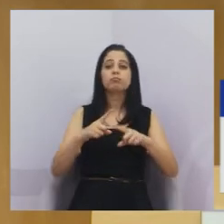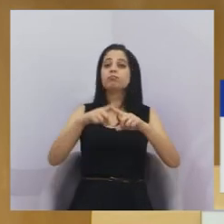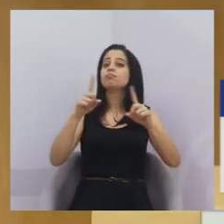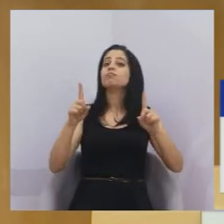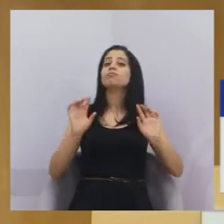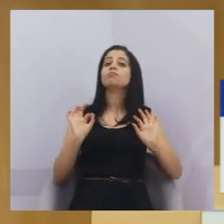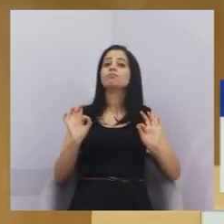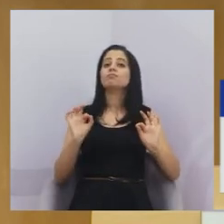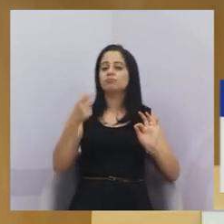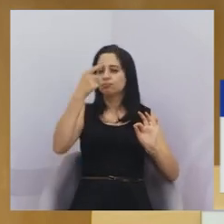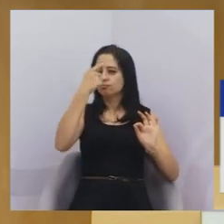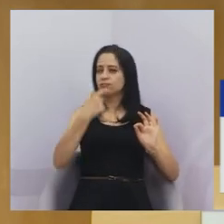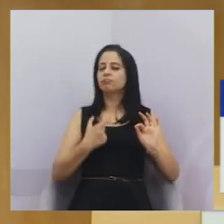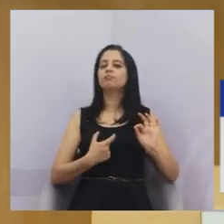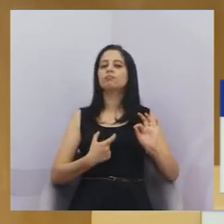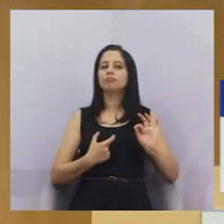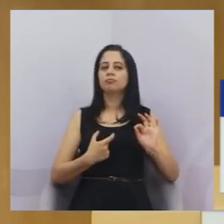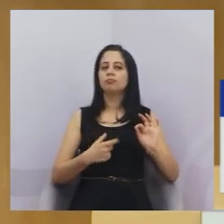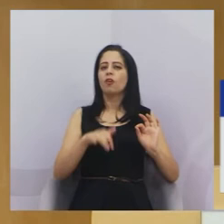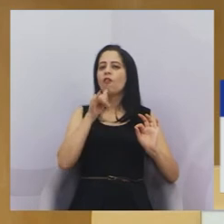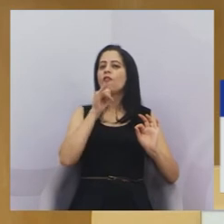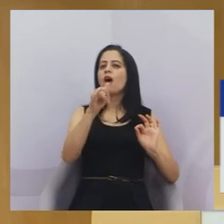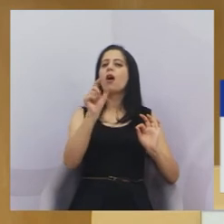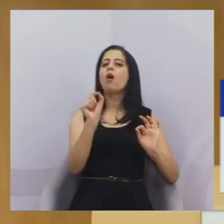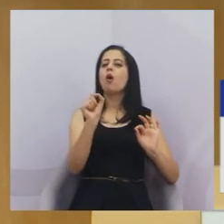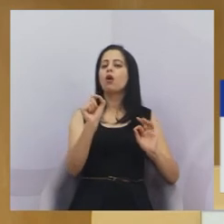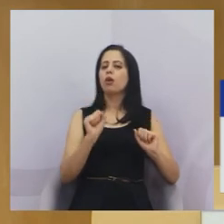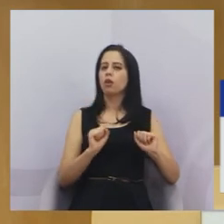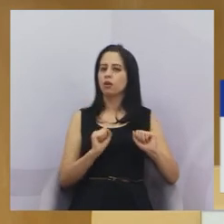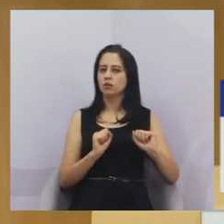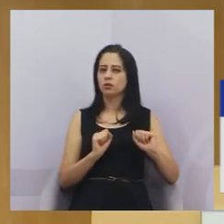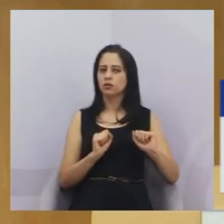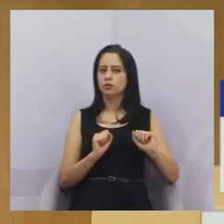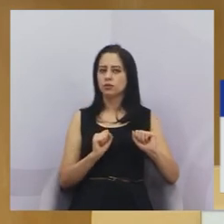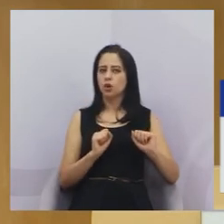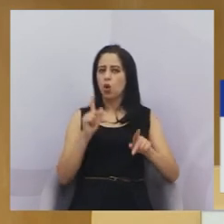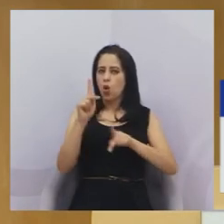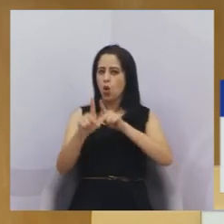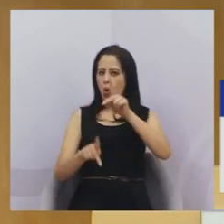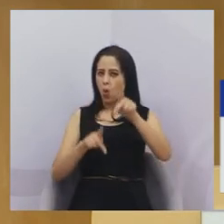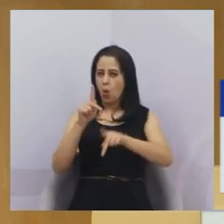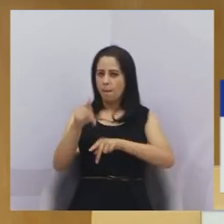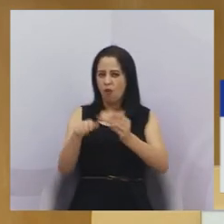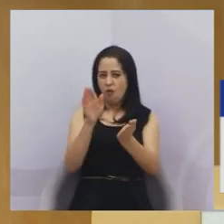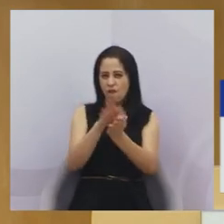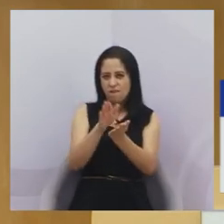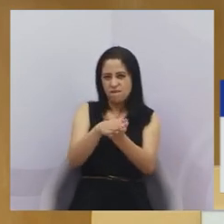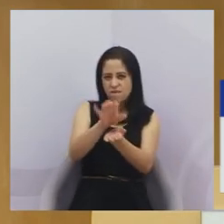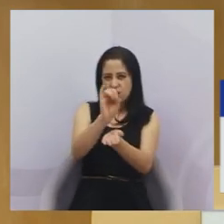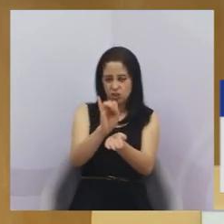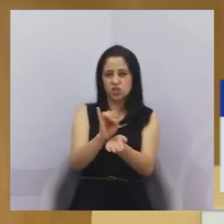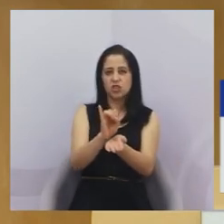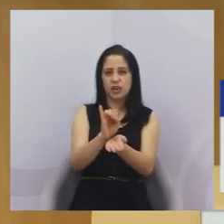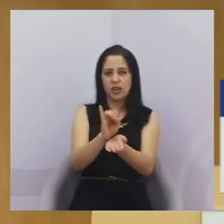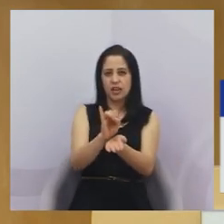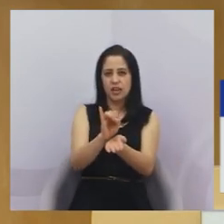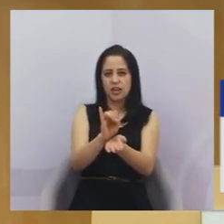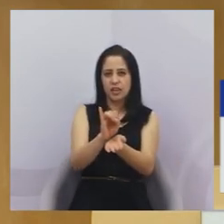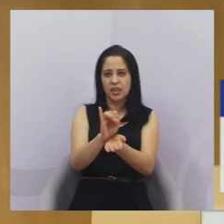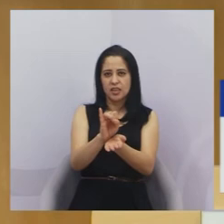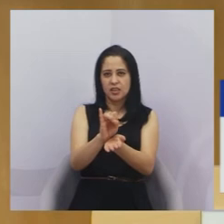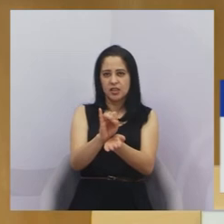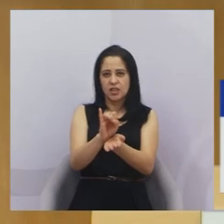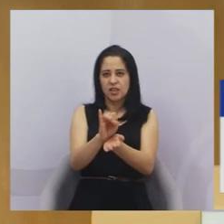Mas eu digo para vocês, população da cidade de Jacareí, não tenho medo de